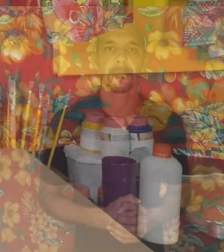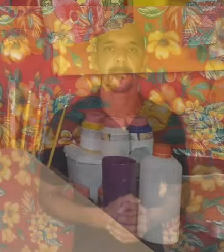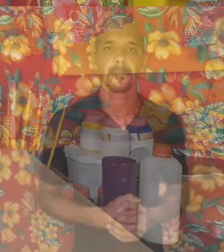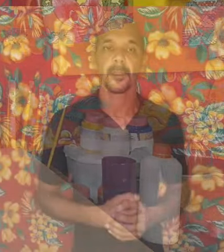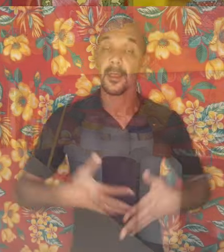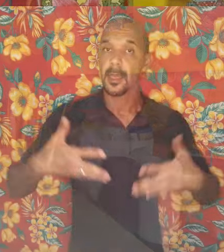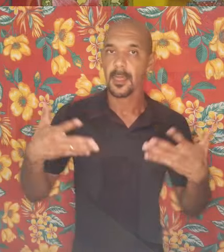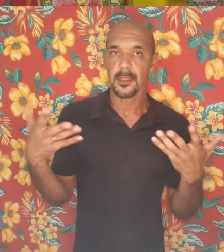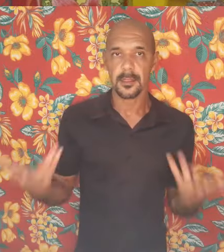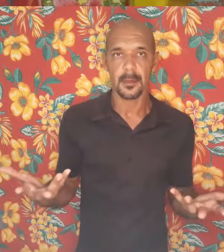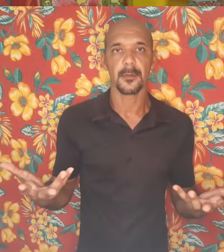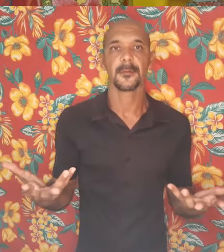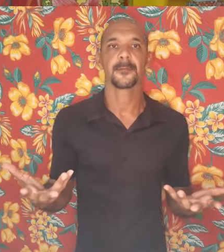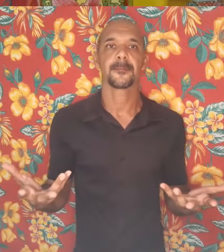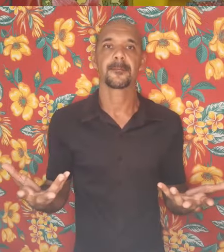Então,